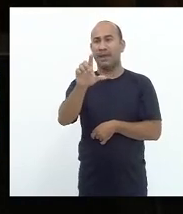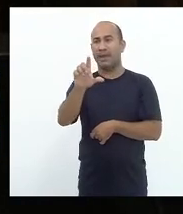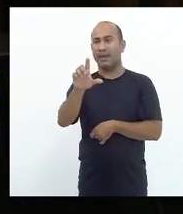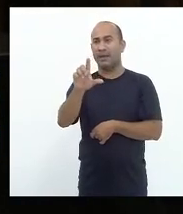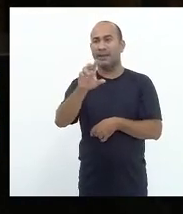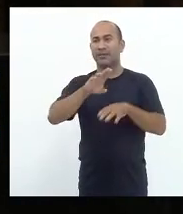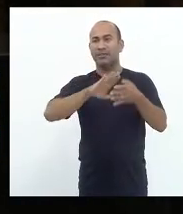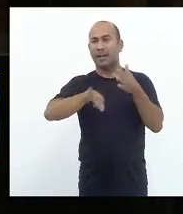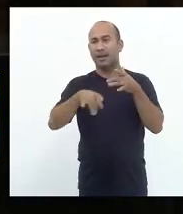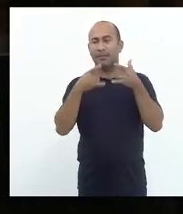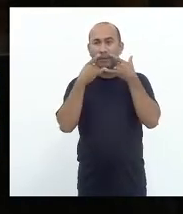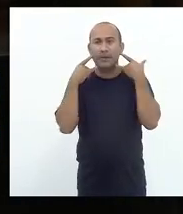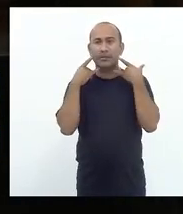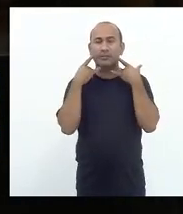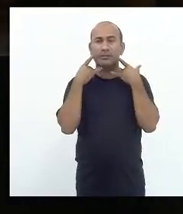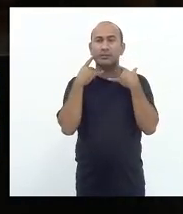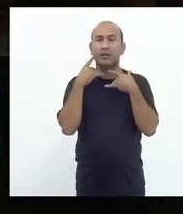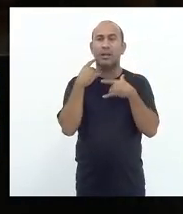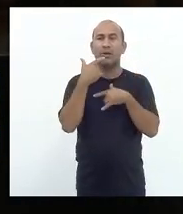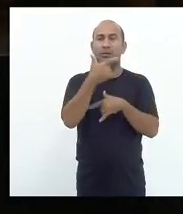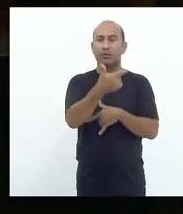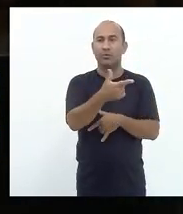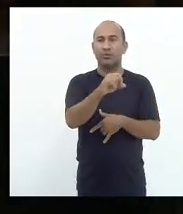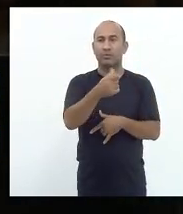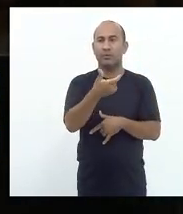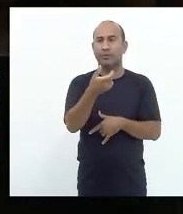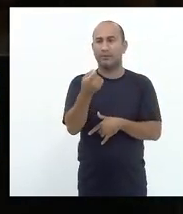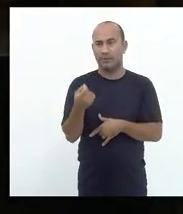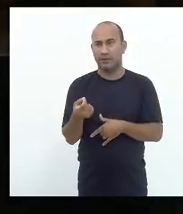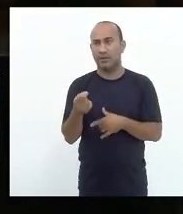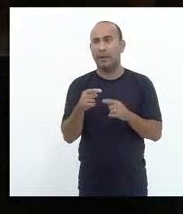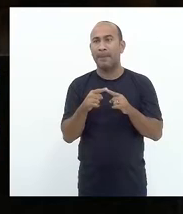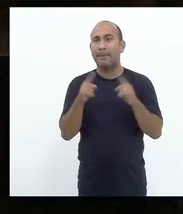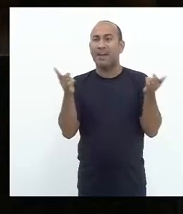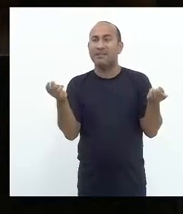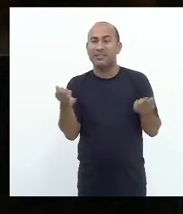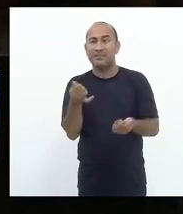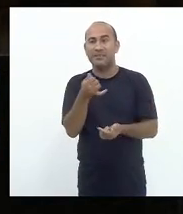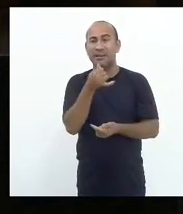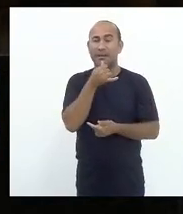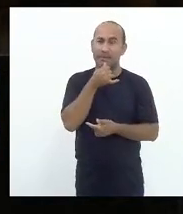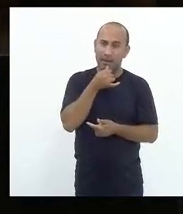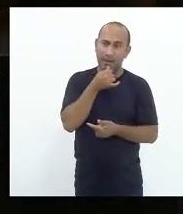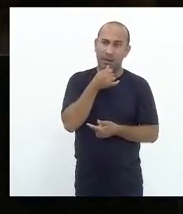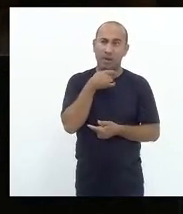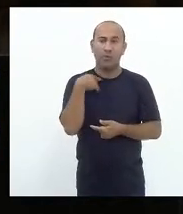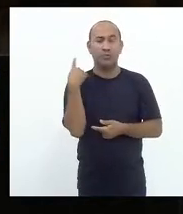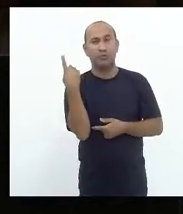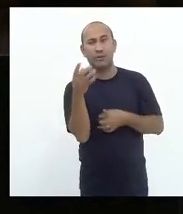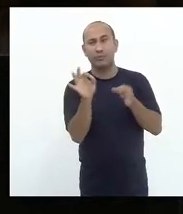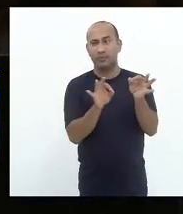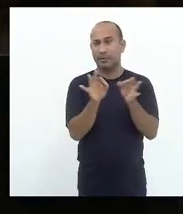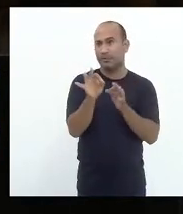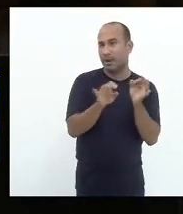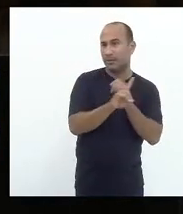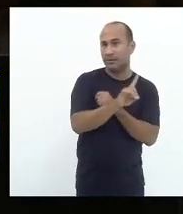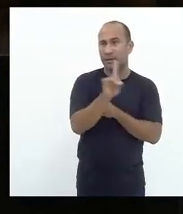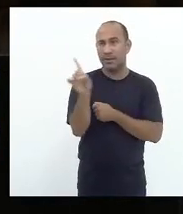2020, presidente. Só que, infelizmente, os nossos projetos,